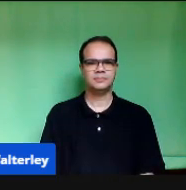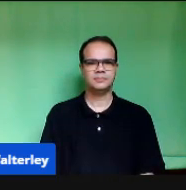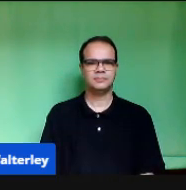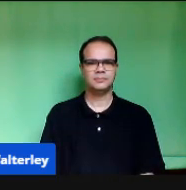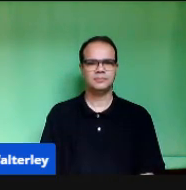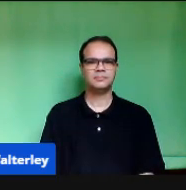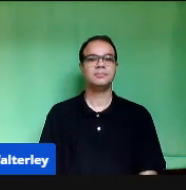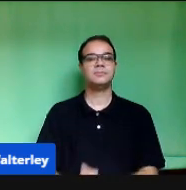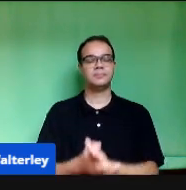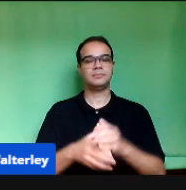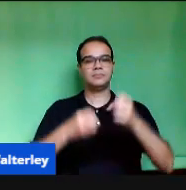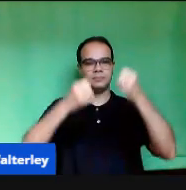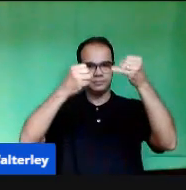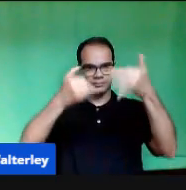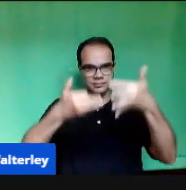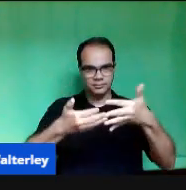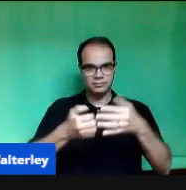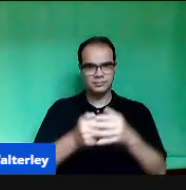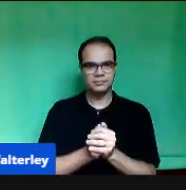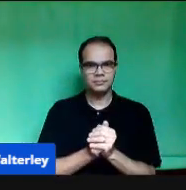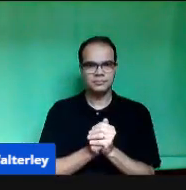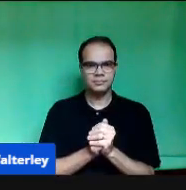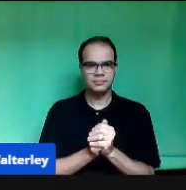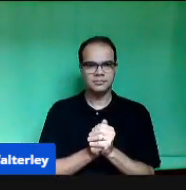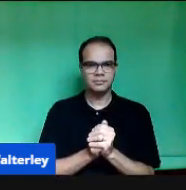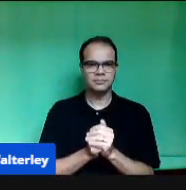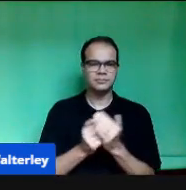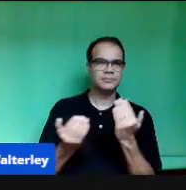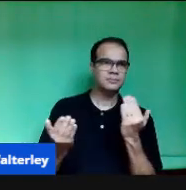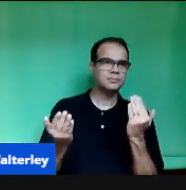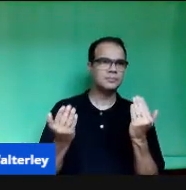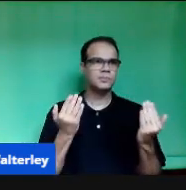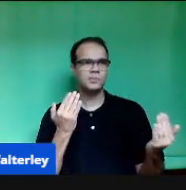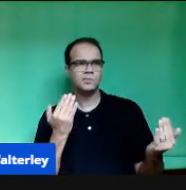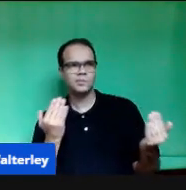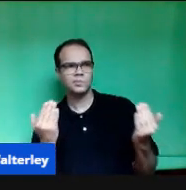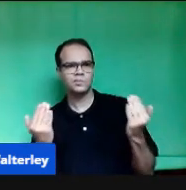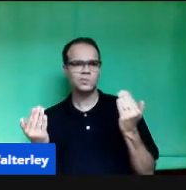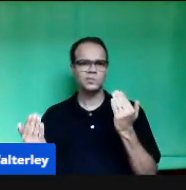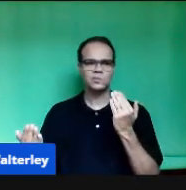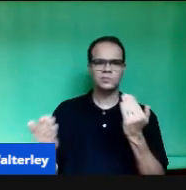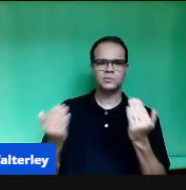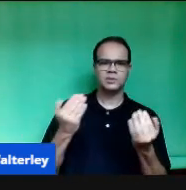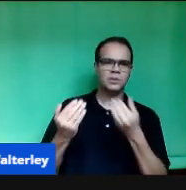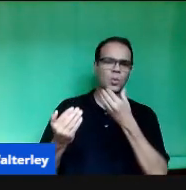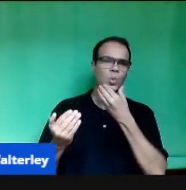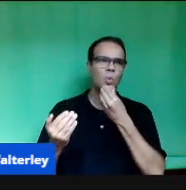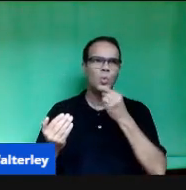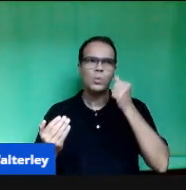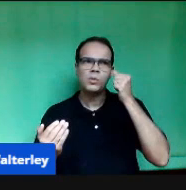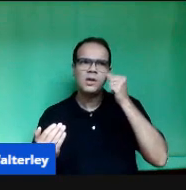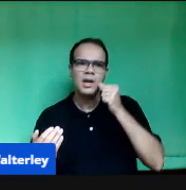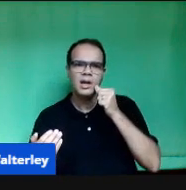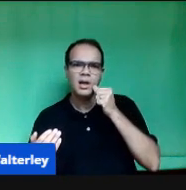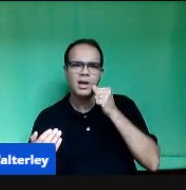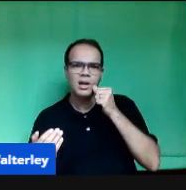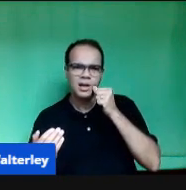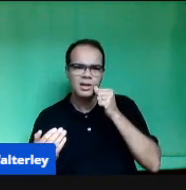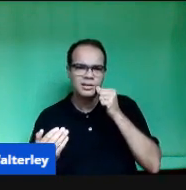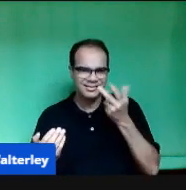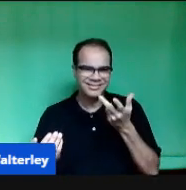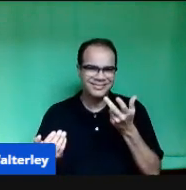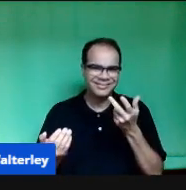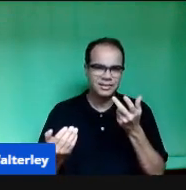Quando nós falamos de relações de gênero e sexualidade, é importante nós acentuarmos 3